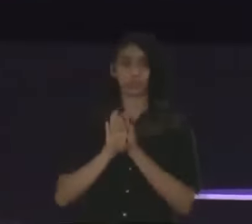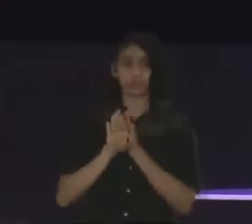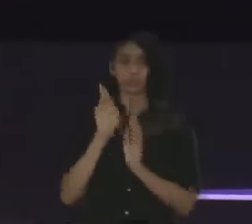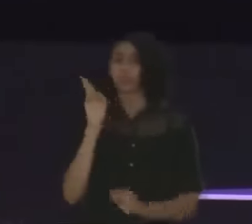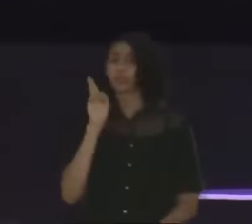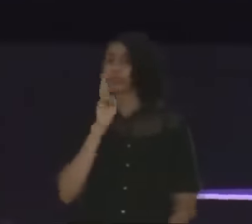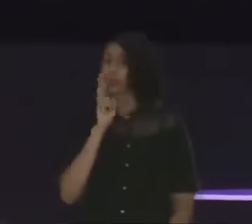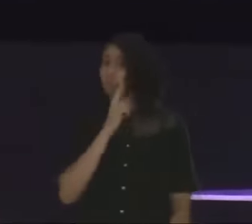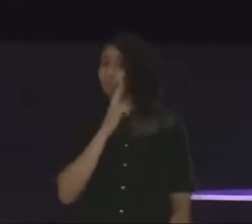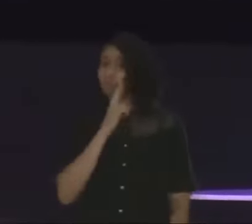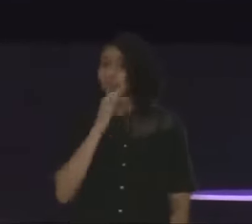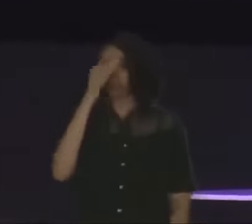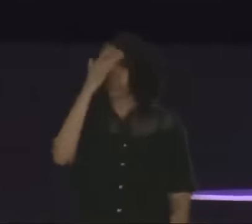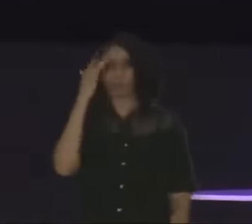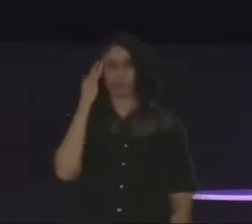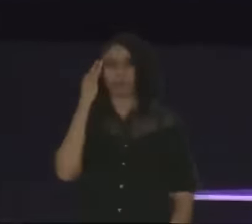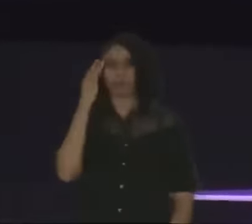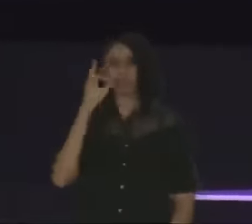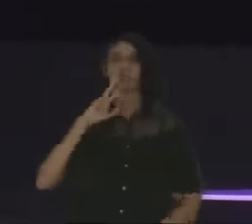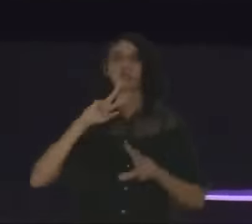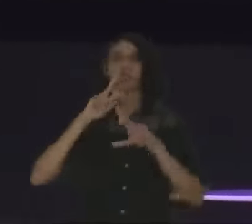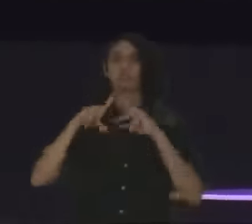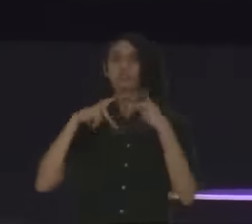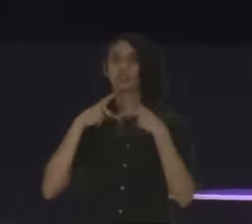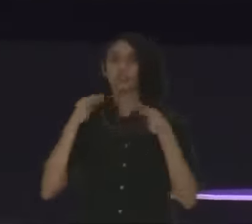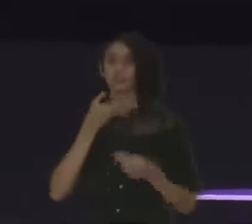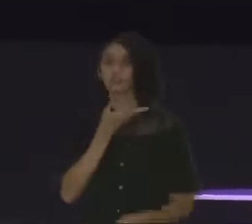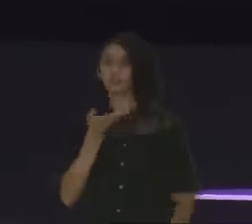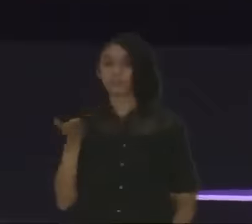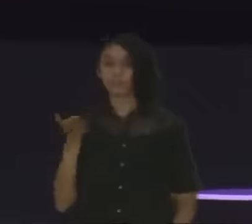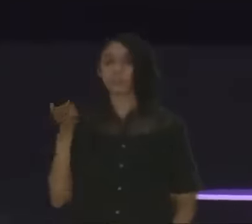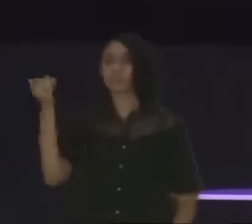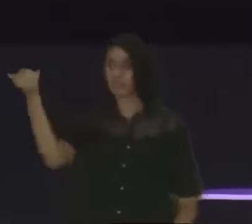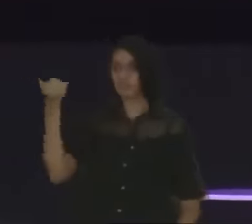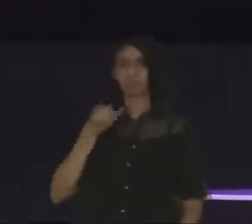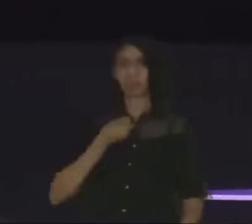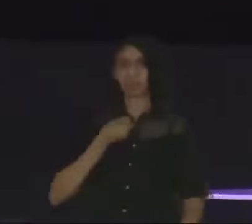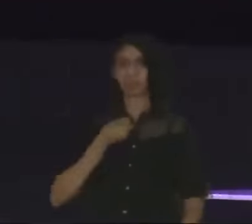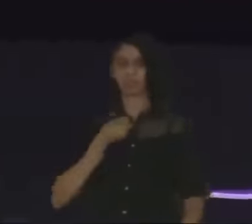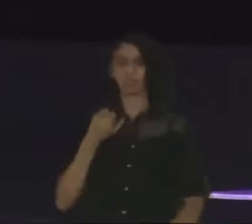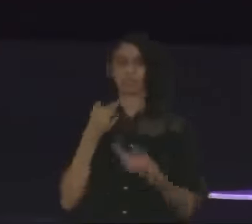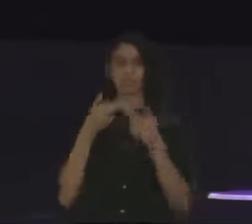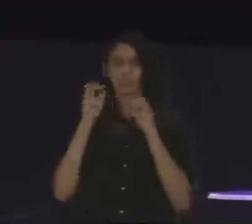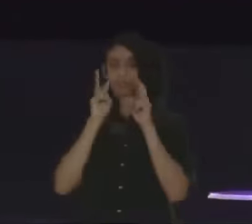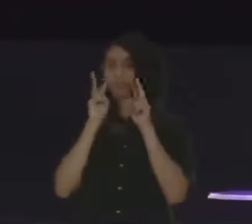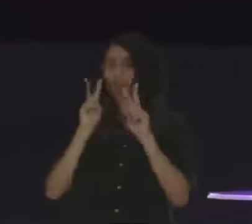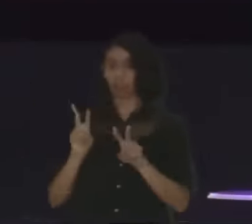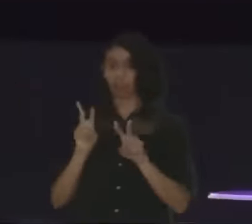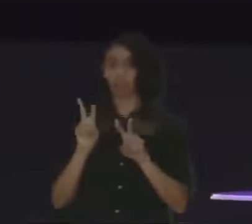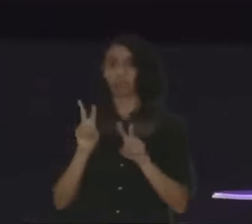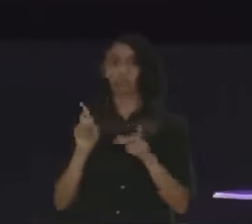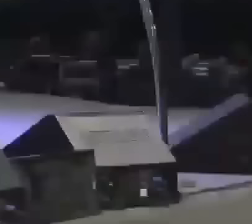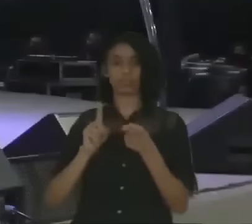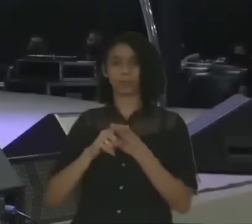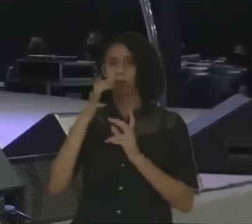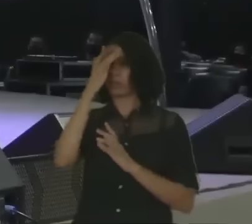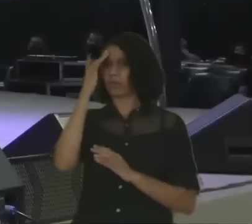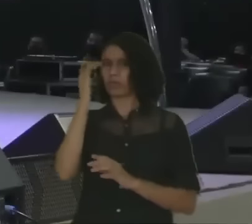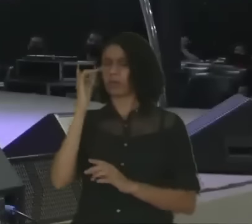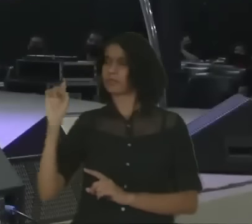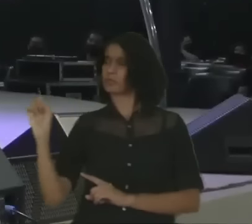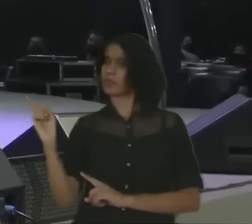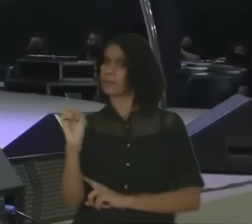paga ou não Pode Ele Pode me responder com algo que eu assisti com uma pessoa que passou na minha frente com o mal exemplo